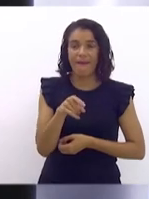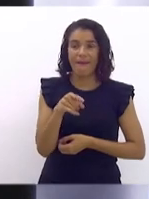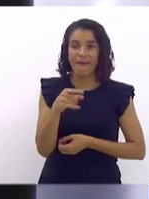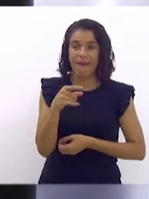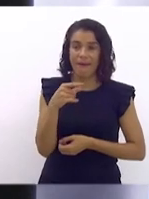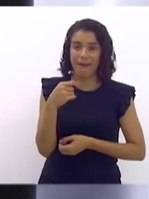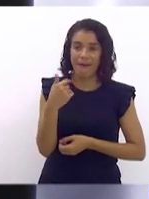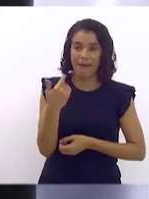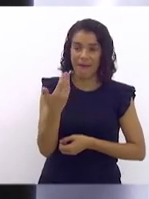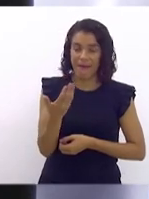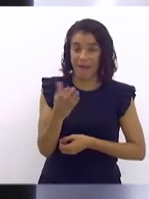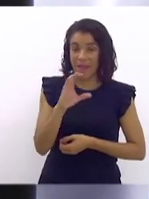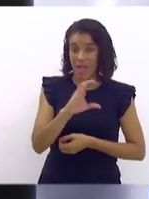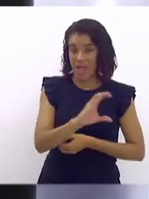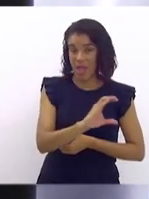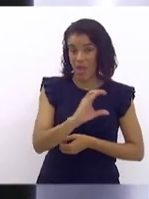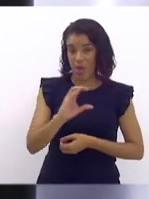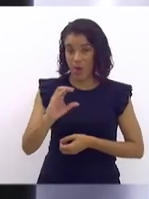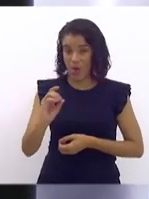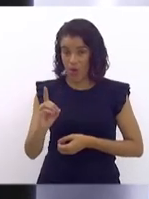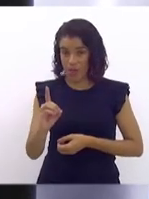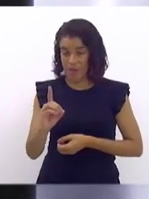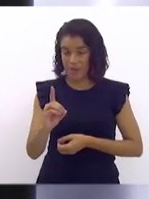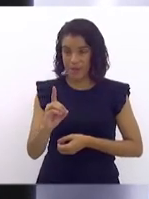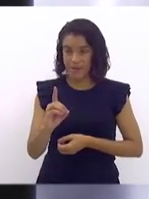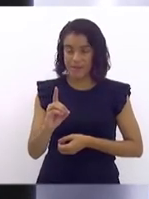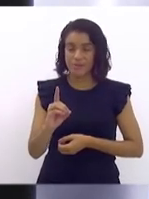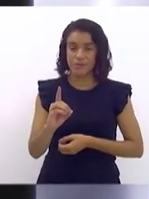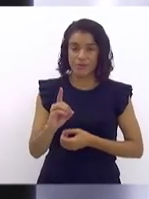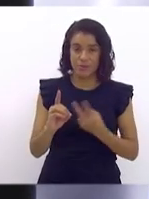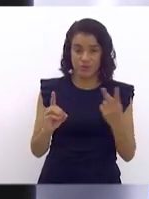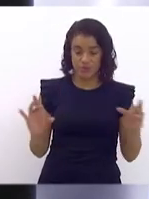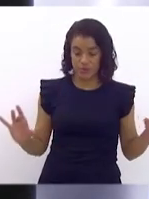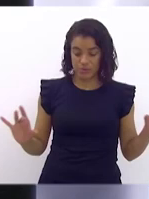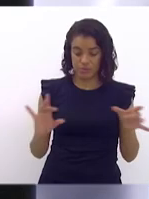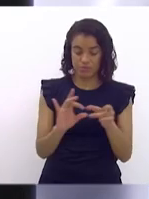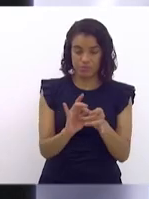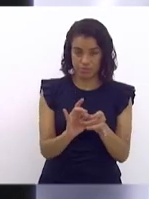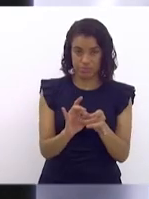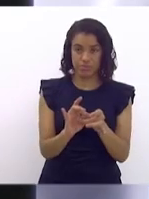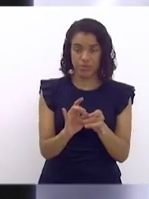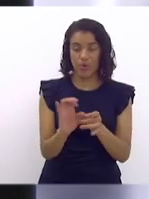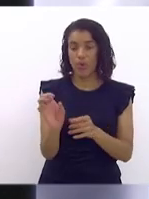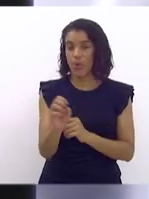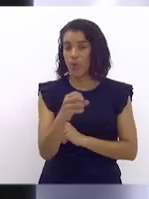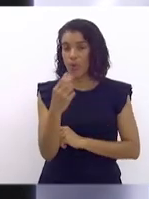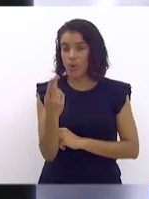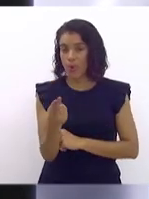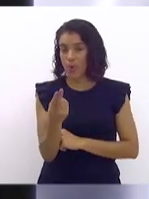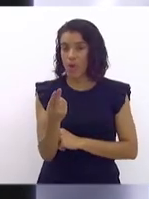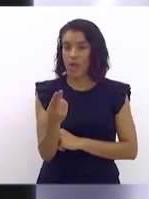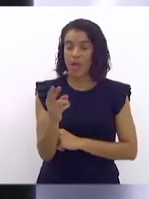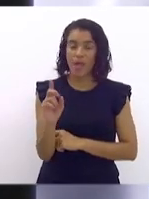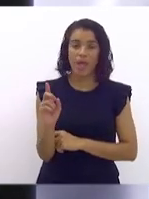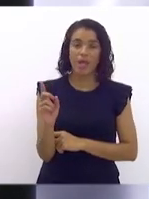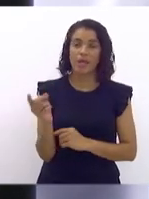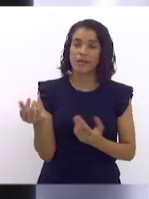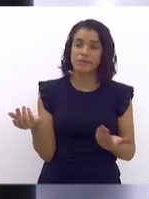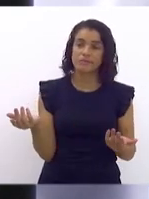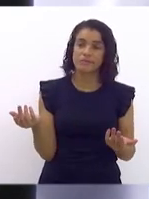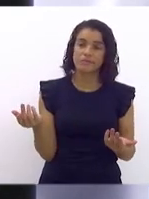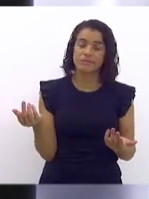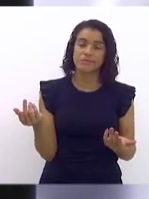de coordenação dessas duas ações, né? Ou ela é uma figura, ela